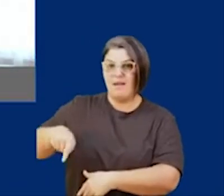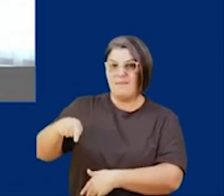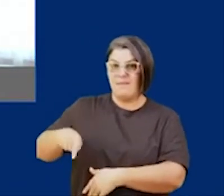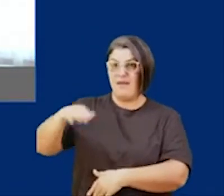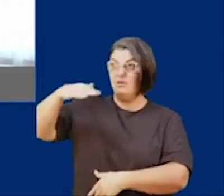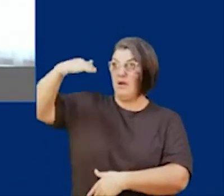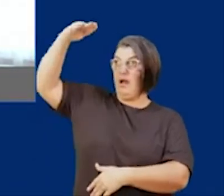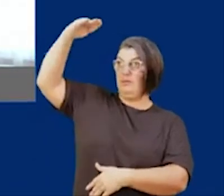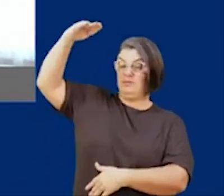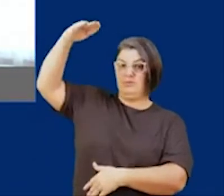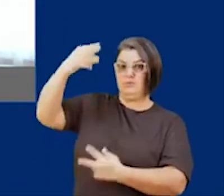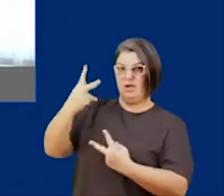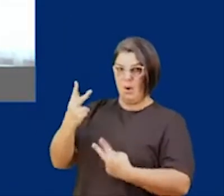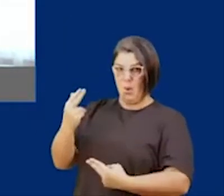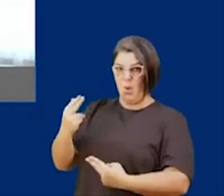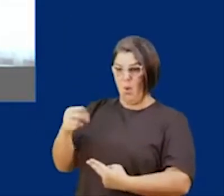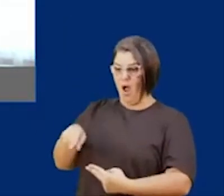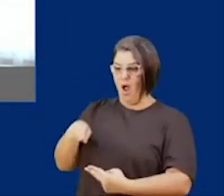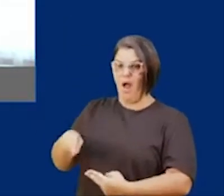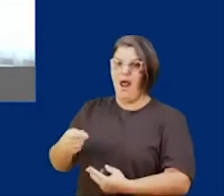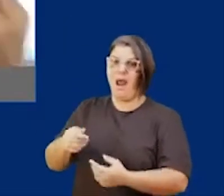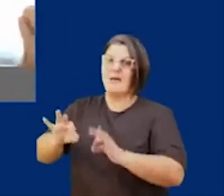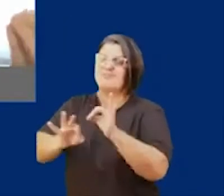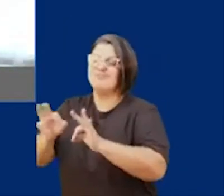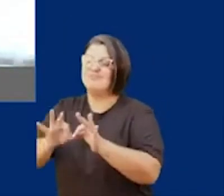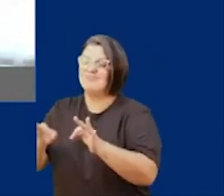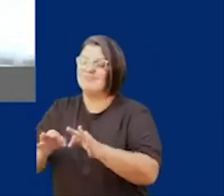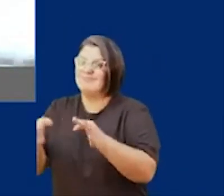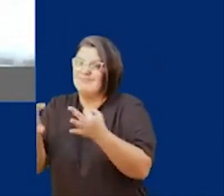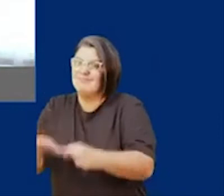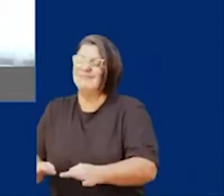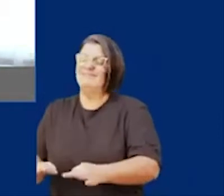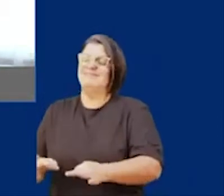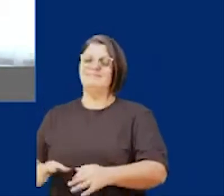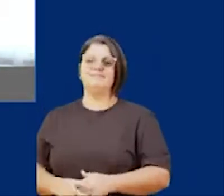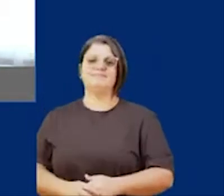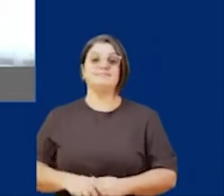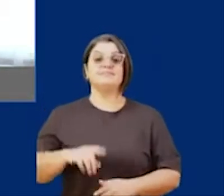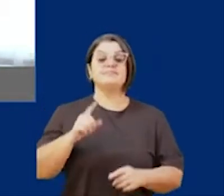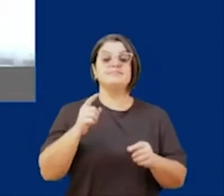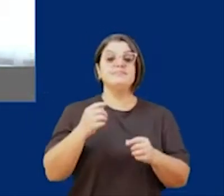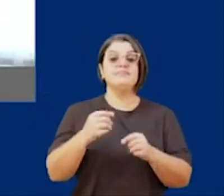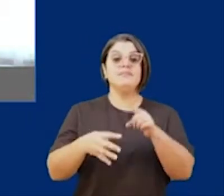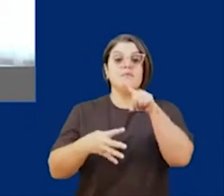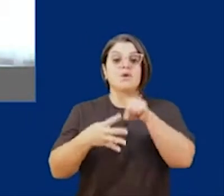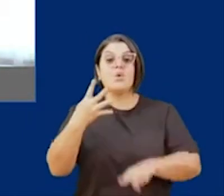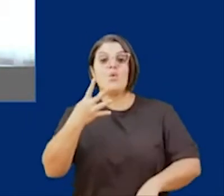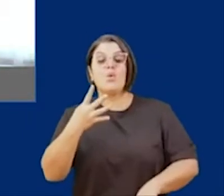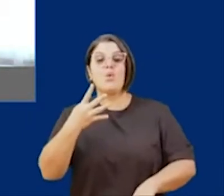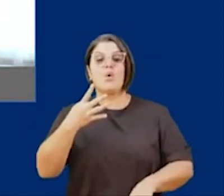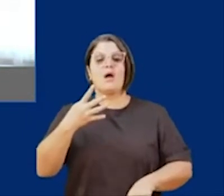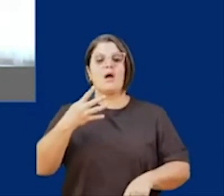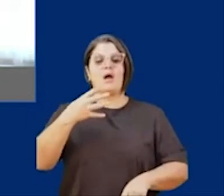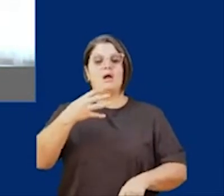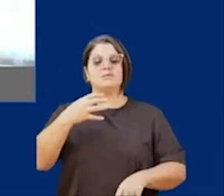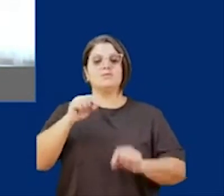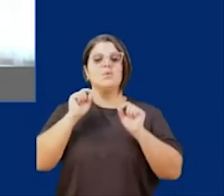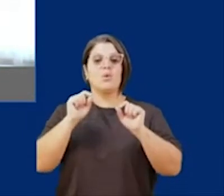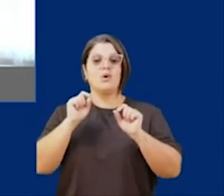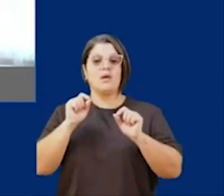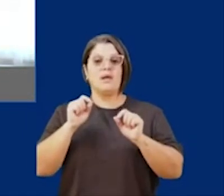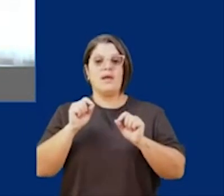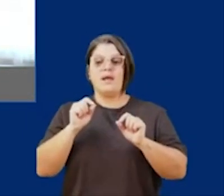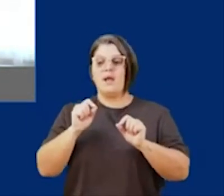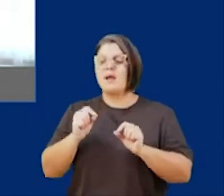né? 4 passos do guia, além desse do aleitamento, outros 4 passos do guia se referem ao que oferecer e o que